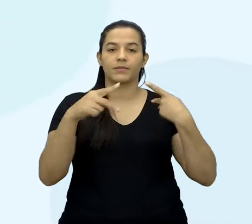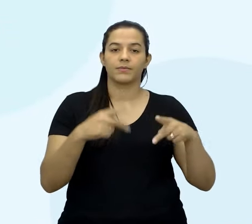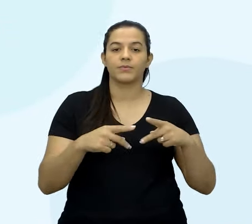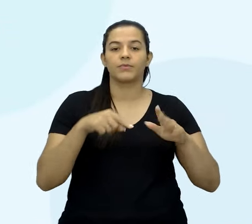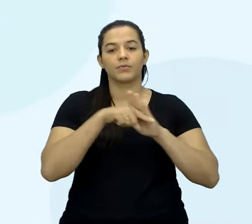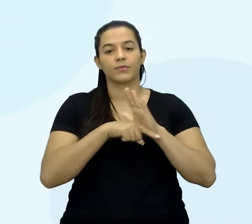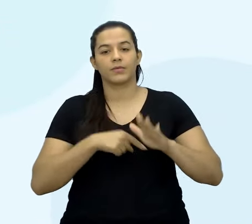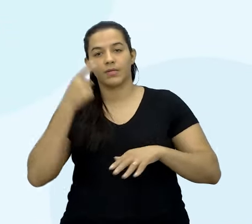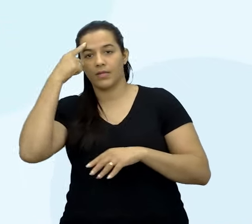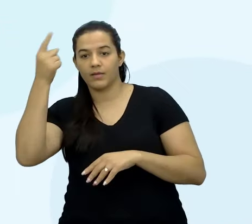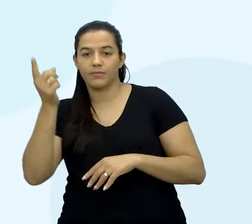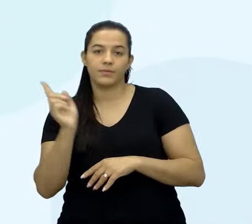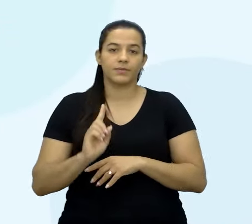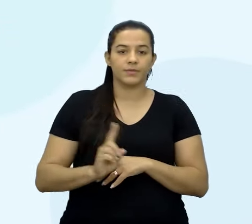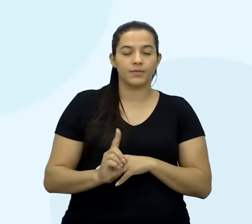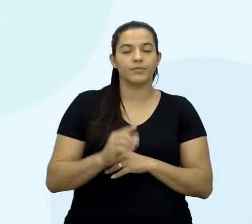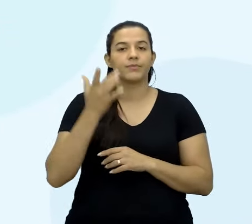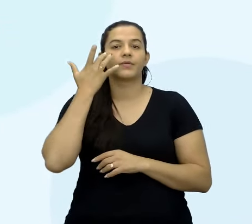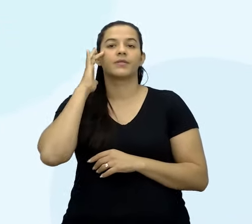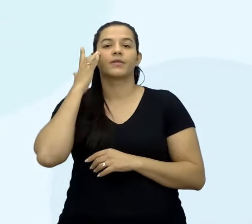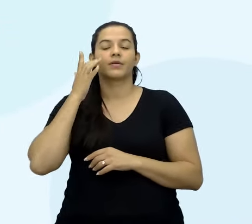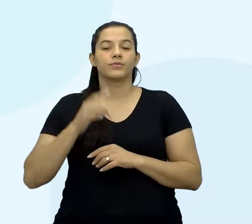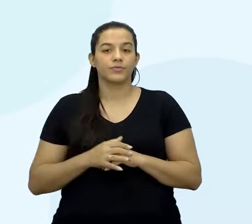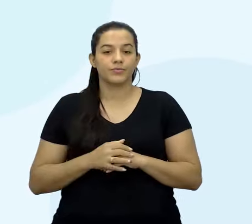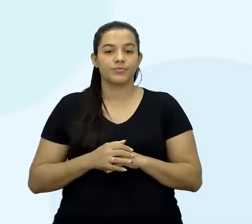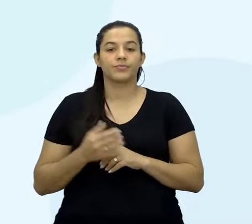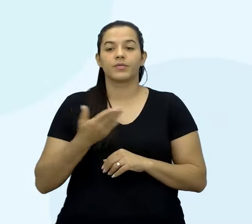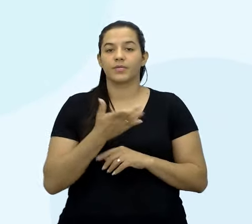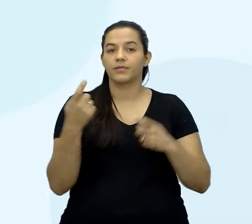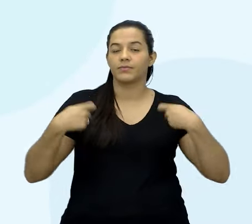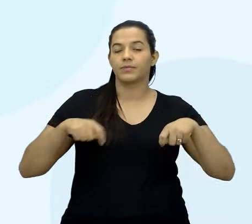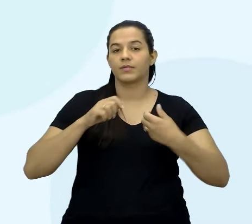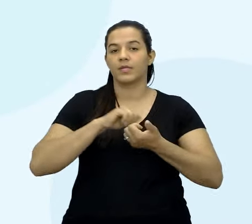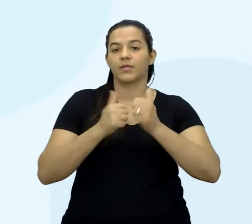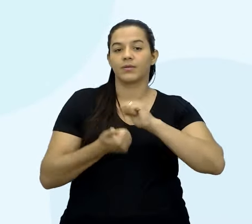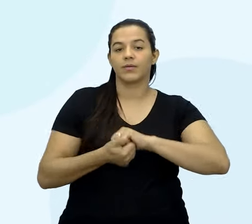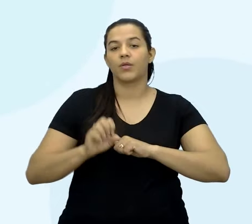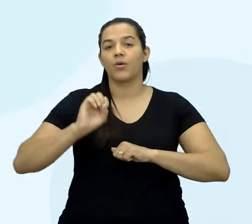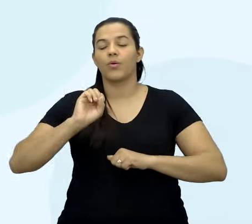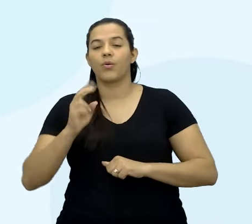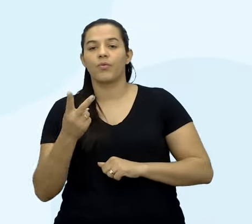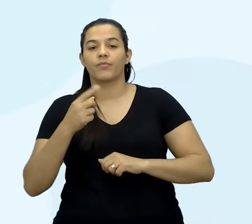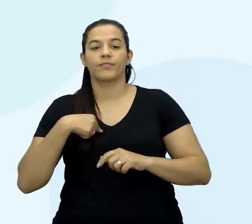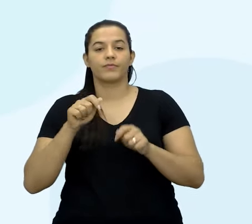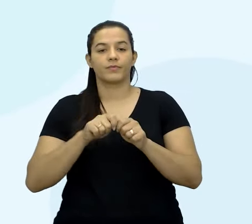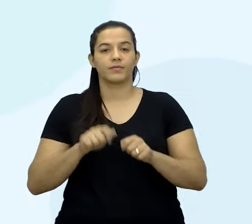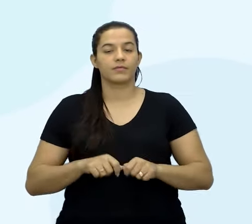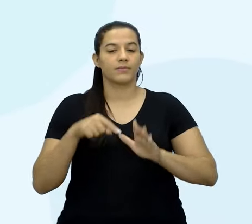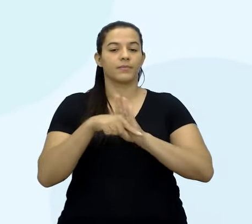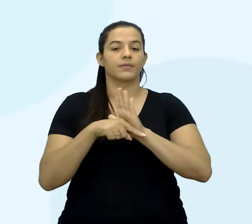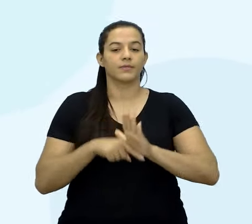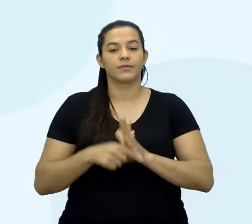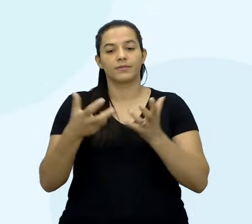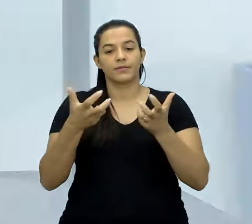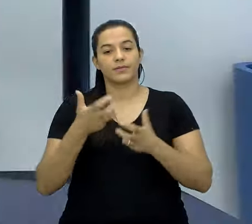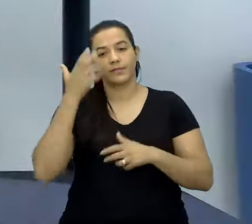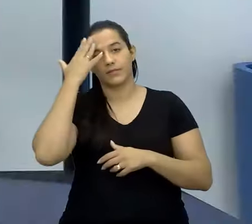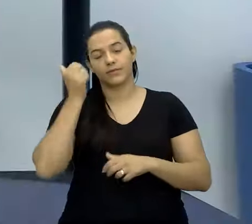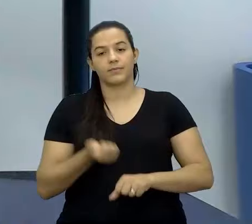Lembra? Não? Você acha que esse público-alvo tem que ser adequado ou já vai dar para realizar a pesquisa? É isso que eu quero saber de você